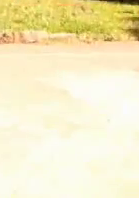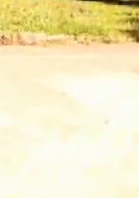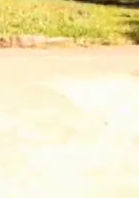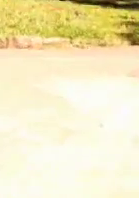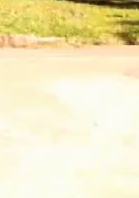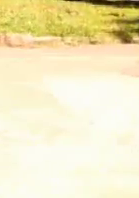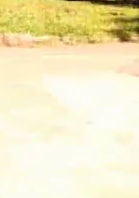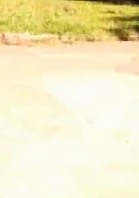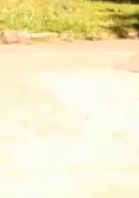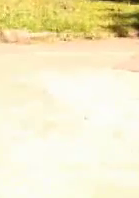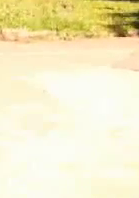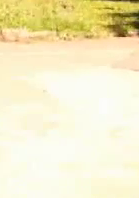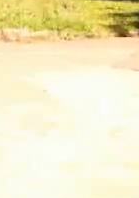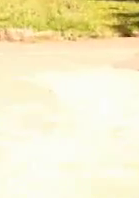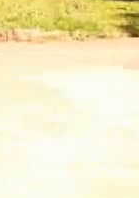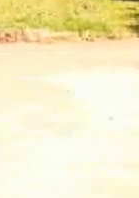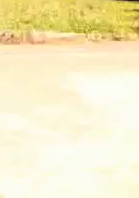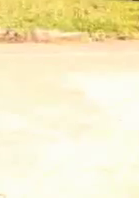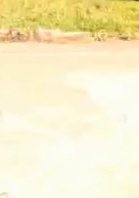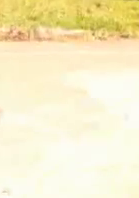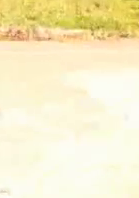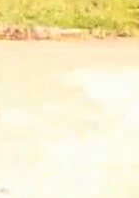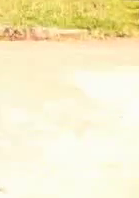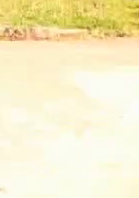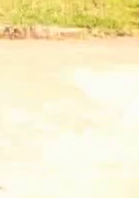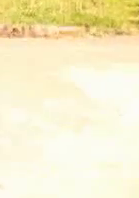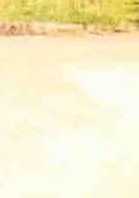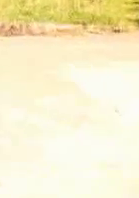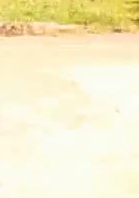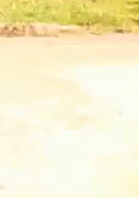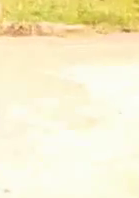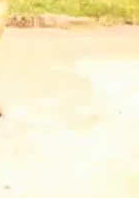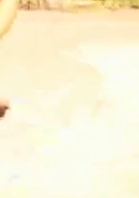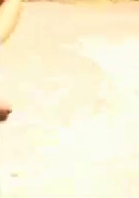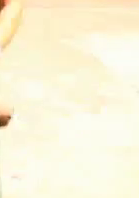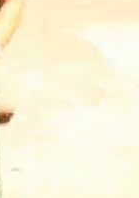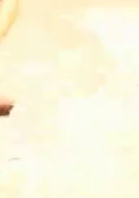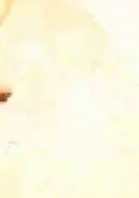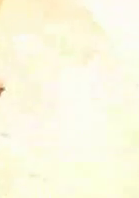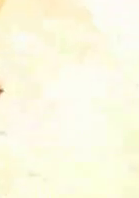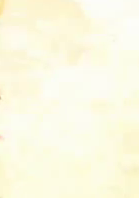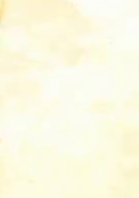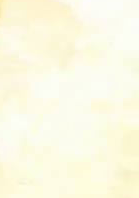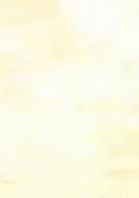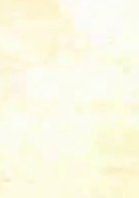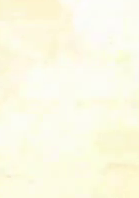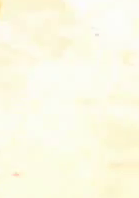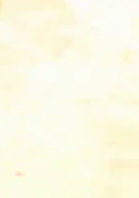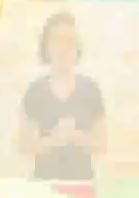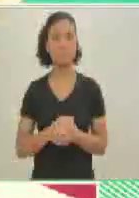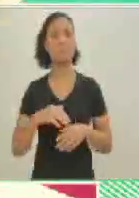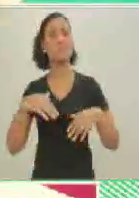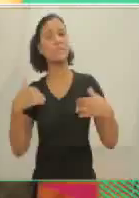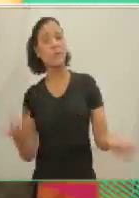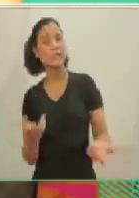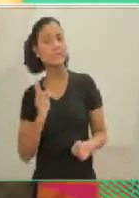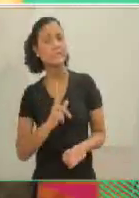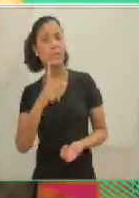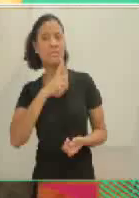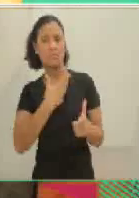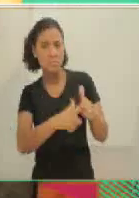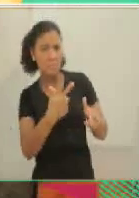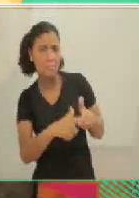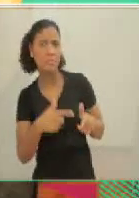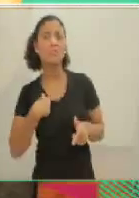Gabriel e Virgínia estão sentados em um banco do parque. Ele dá um beijo na bochecha da mãe e despenteia carinhosamente o cabelo dela. Quando dá